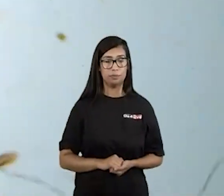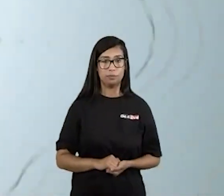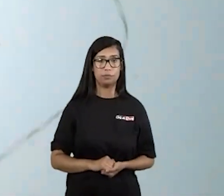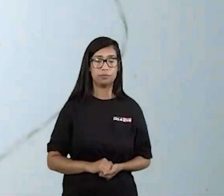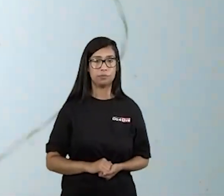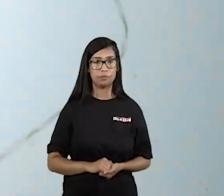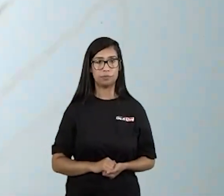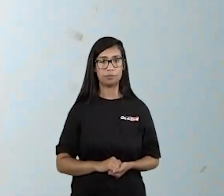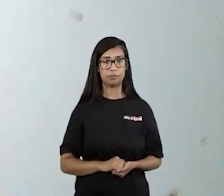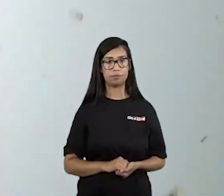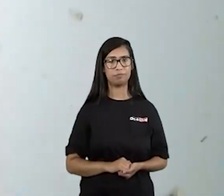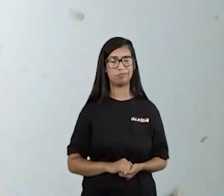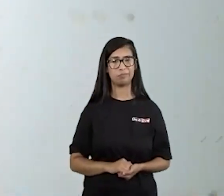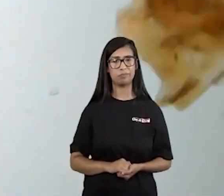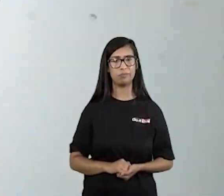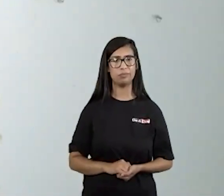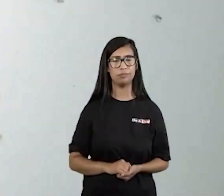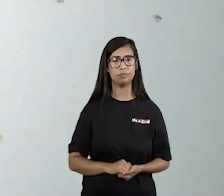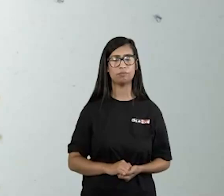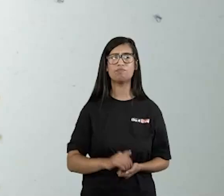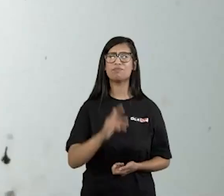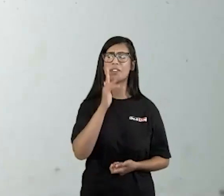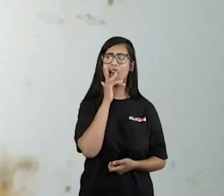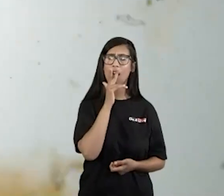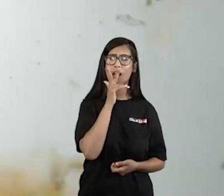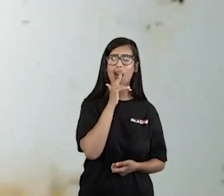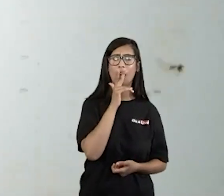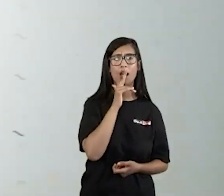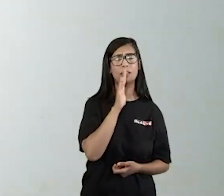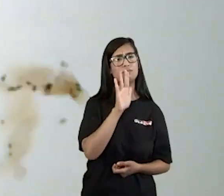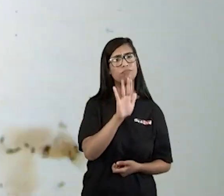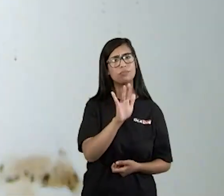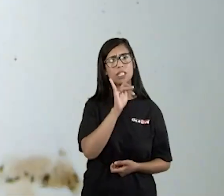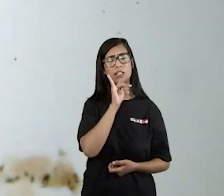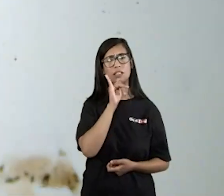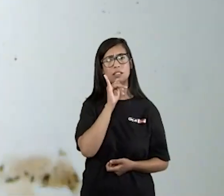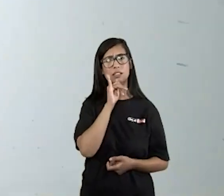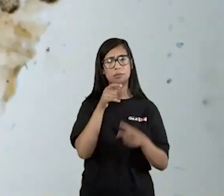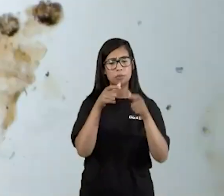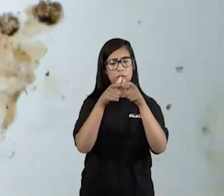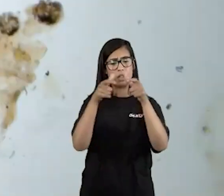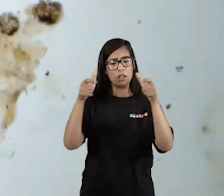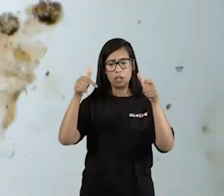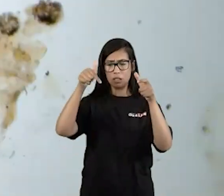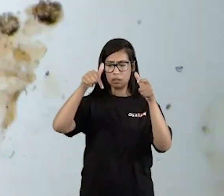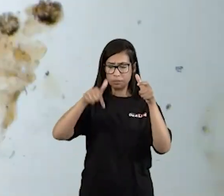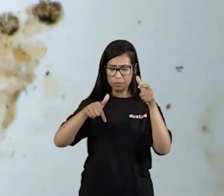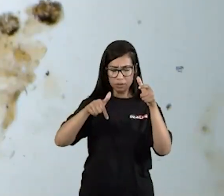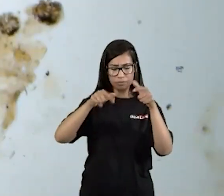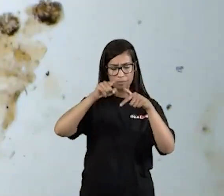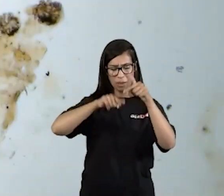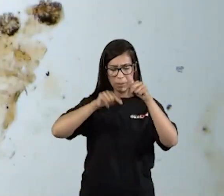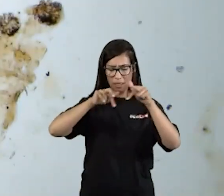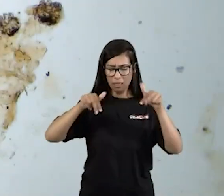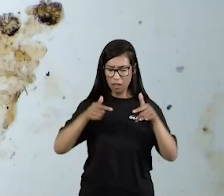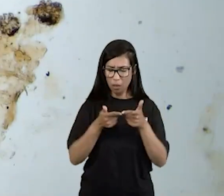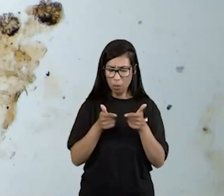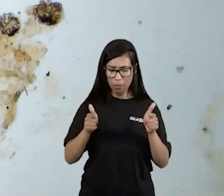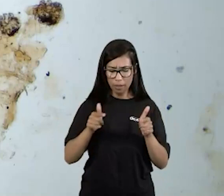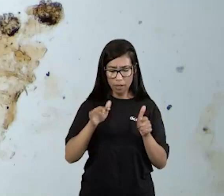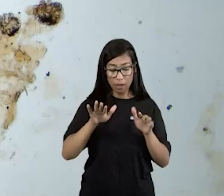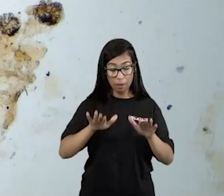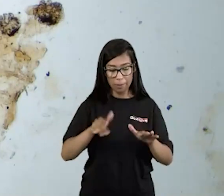E aí, ó, parece que a gente, sei lá, está vendo uma lâmina que não tem material suficiente. Olha